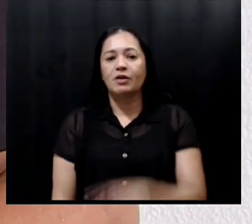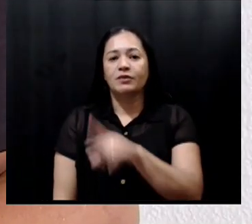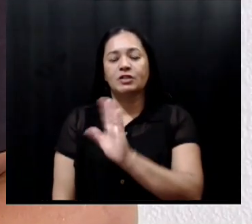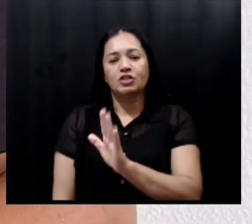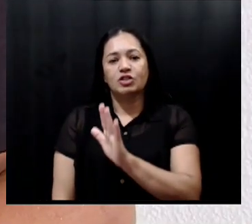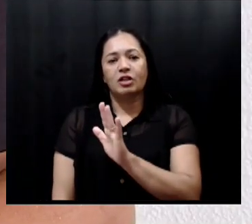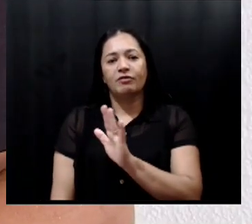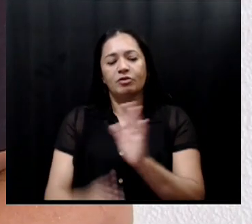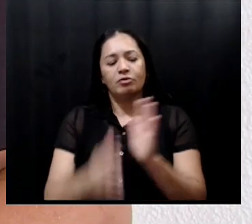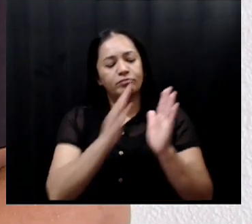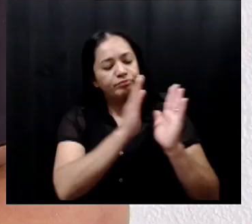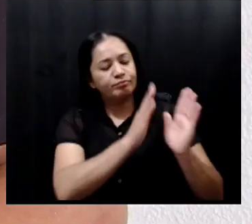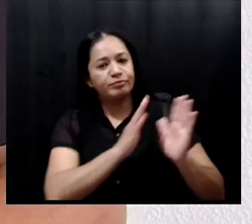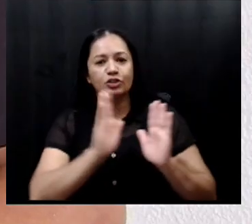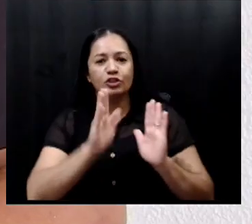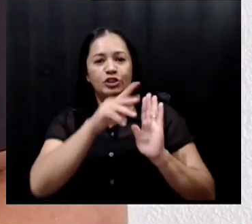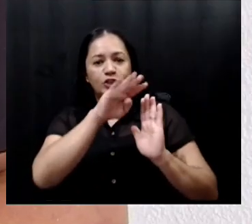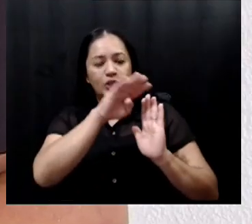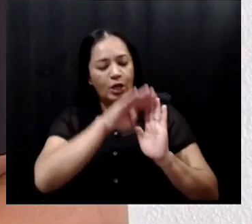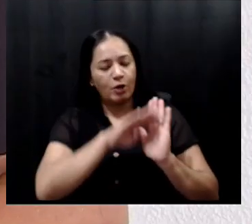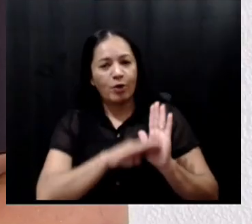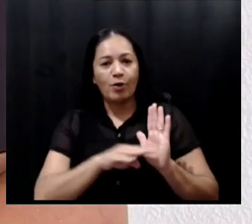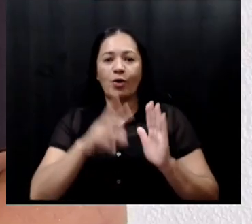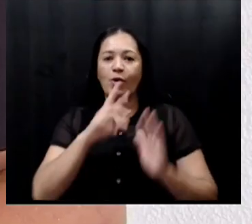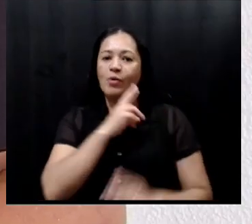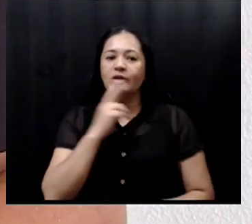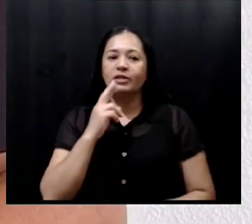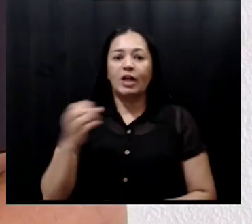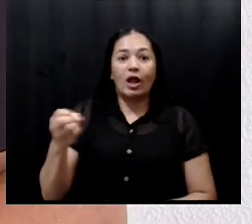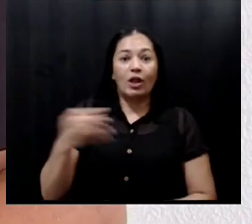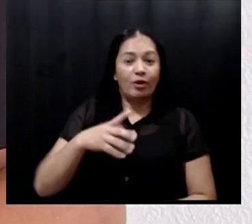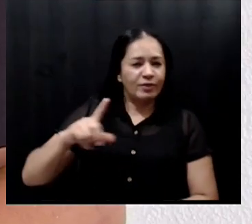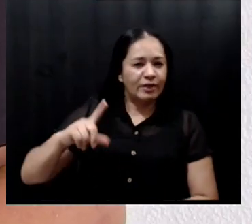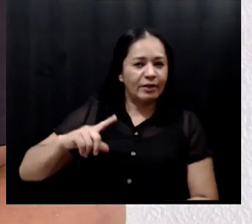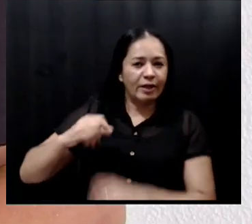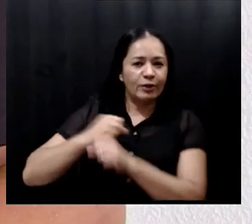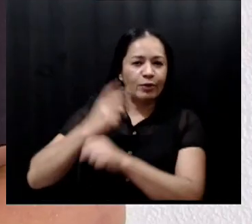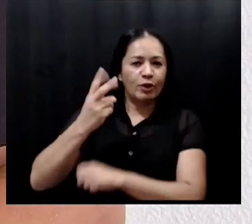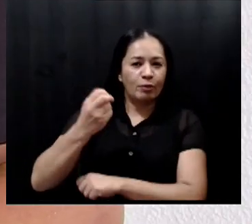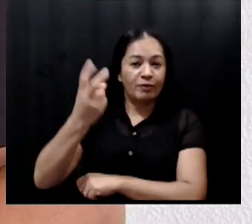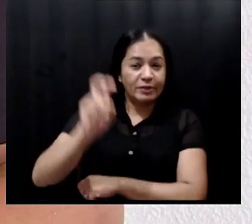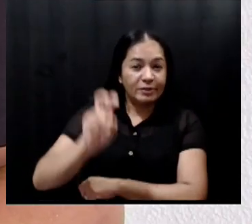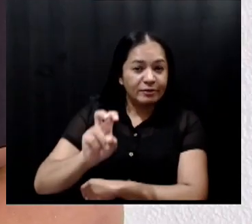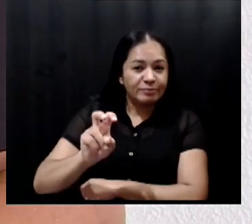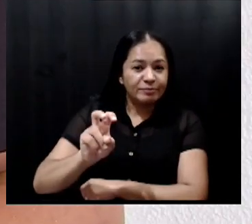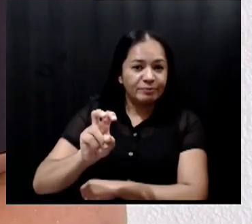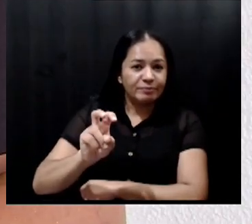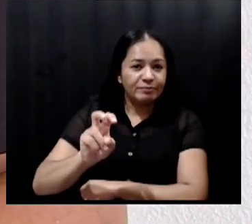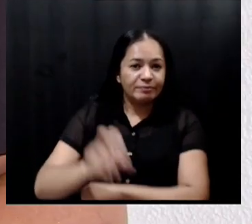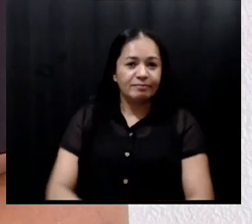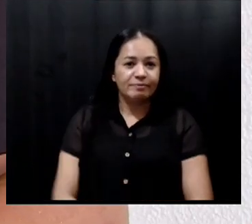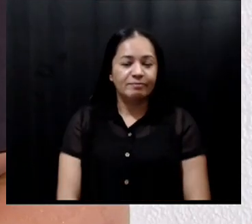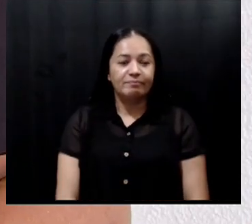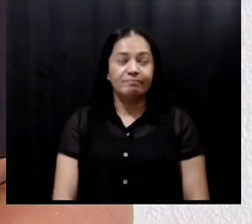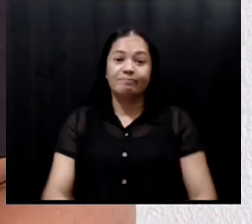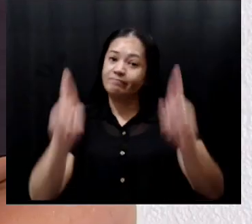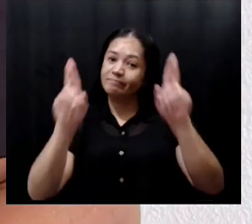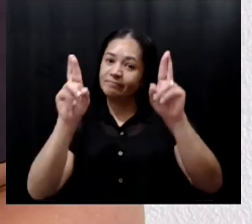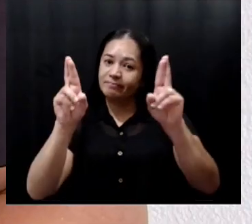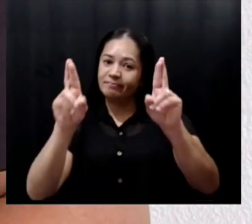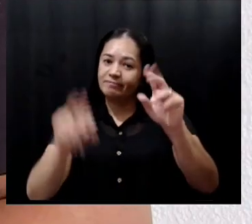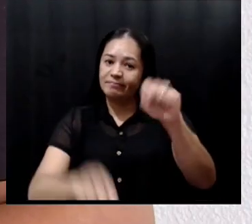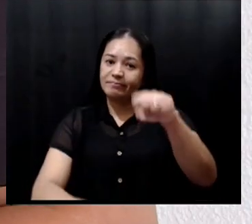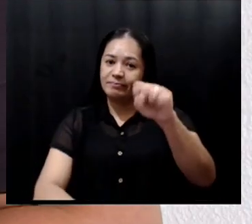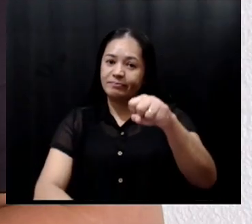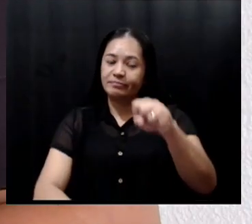o restaurante. Vem novidade ainda em 2025? Espero que sim. Espero